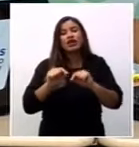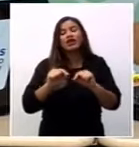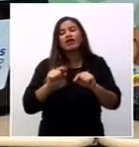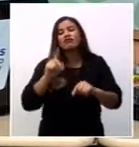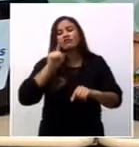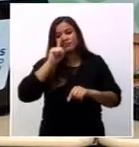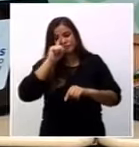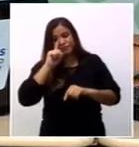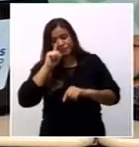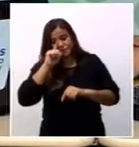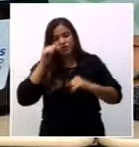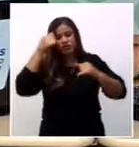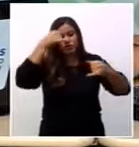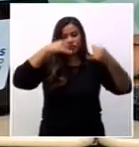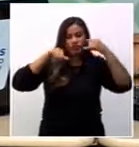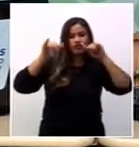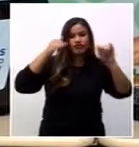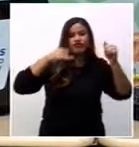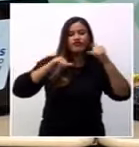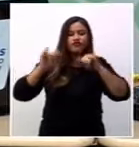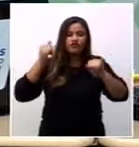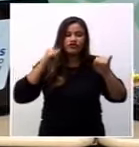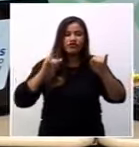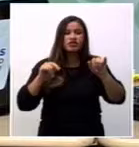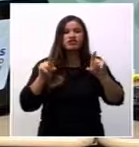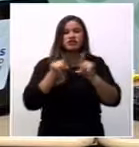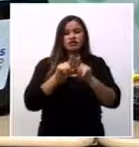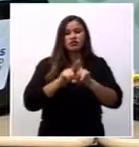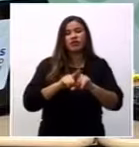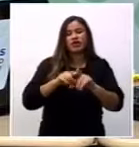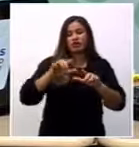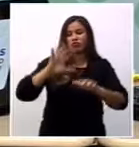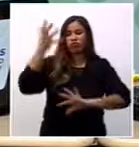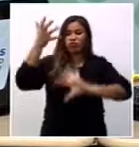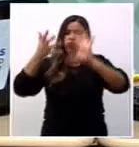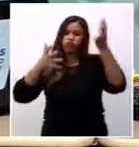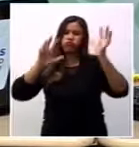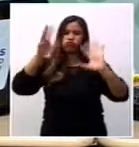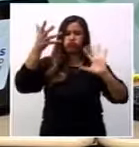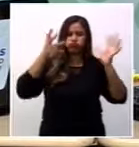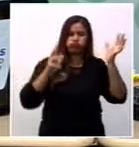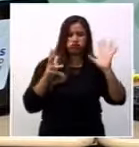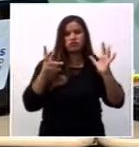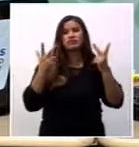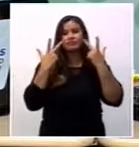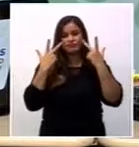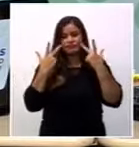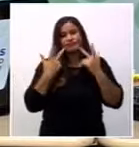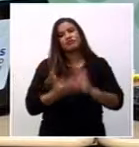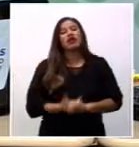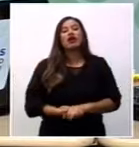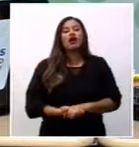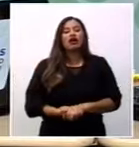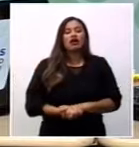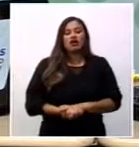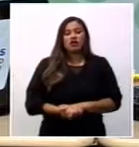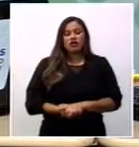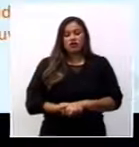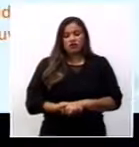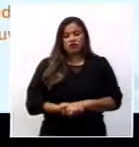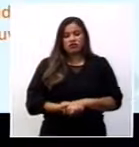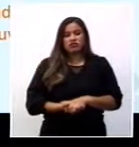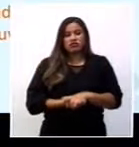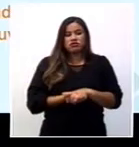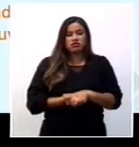né, e questões ligadas a desastres naturais. O importante também, que vai aparecer aí para vocês na tela, é que a